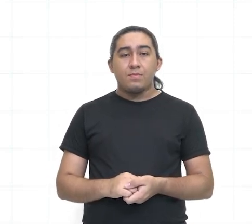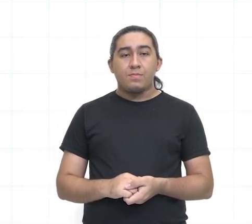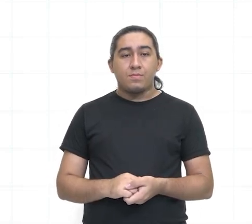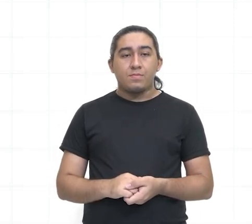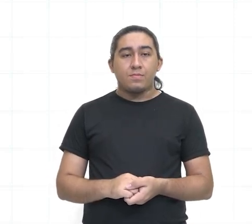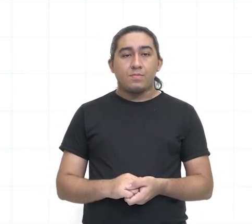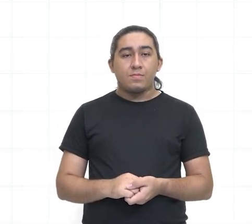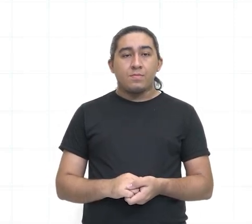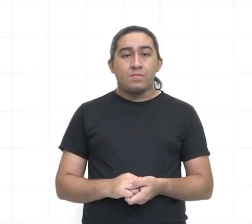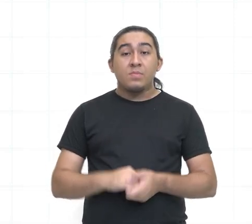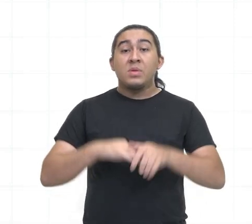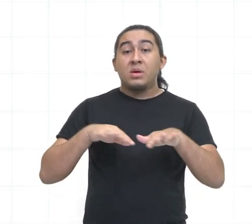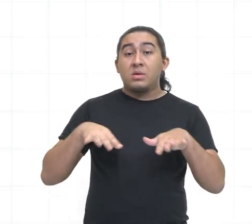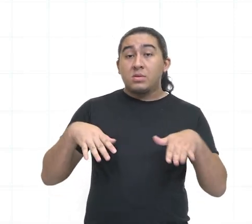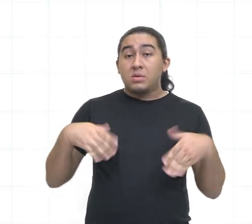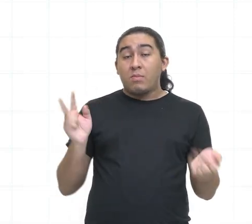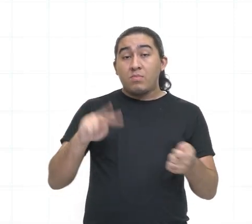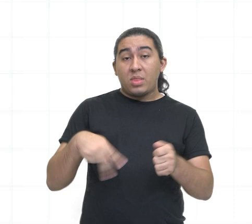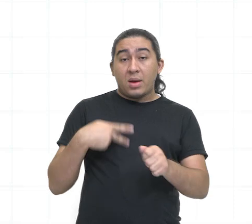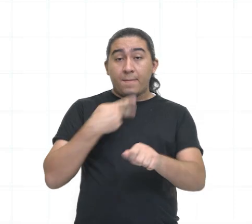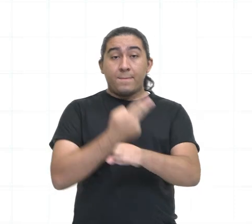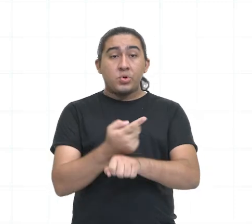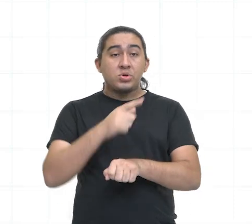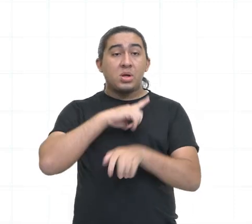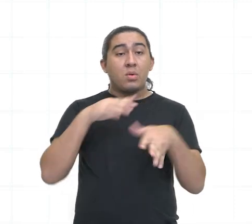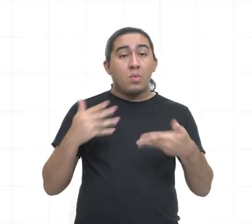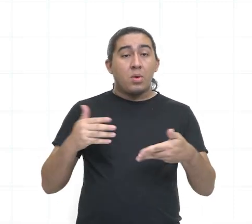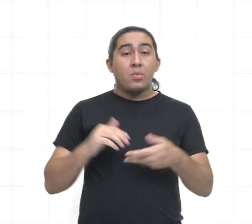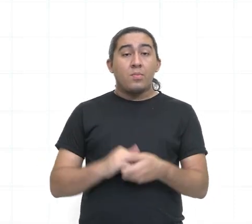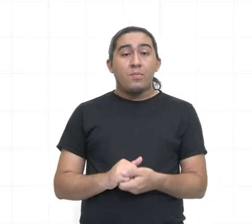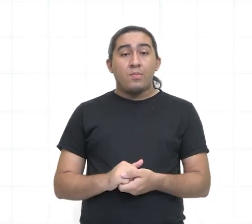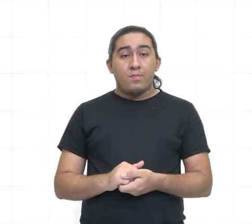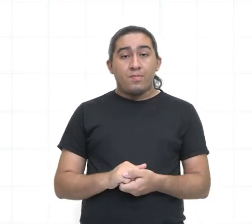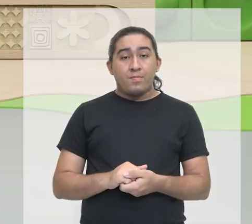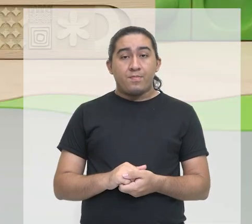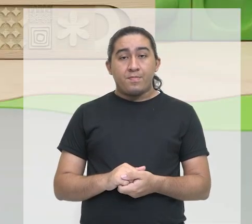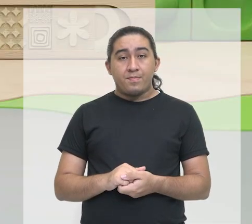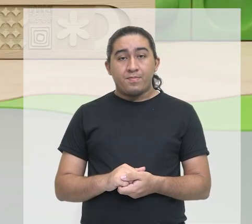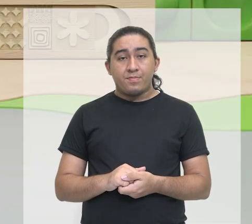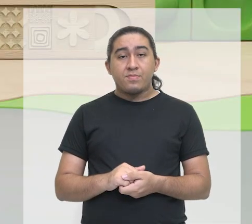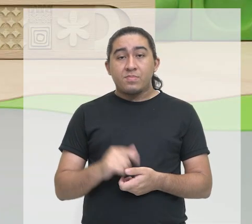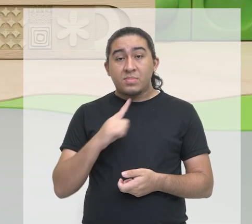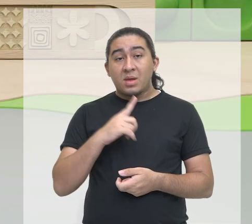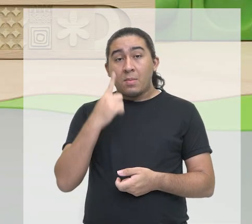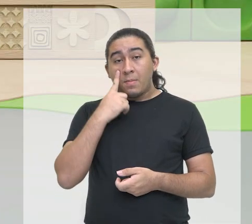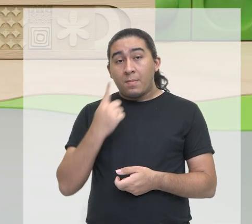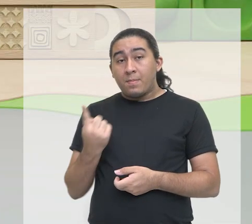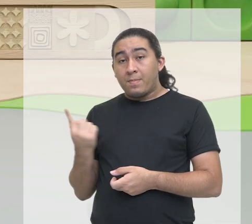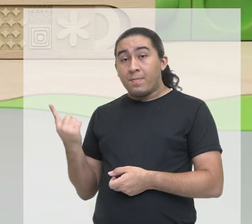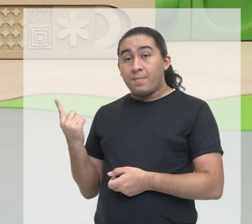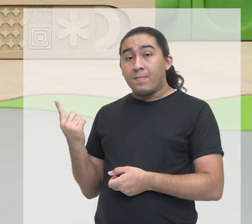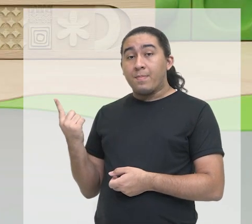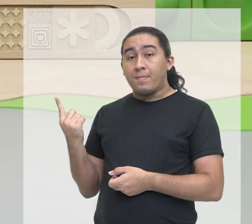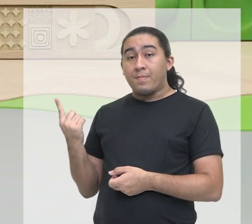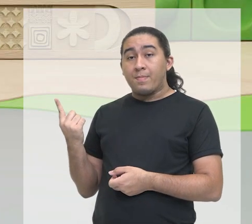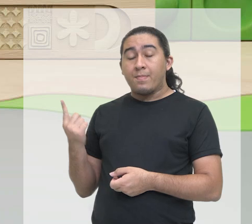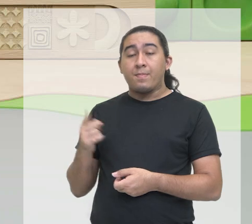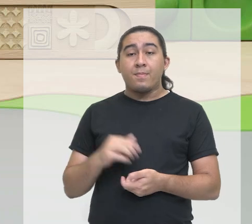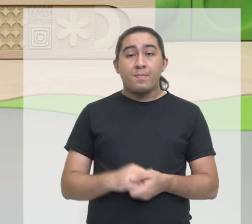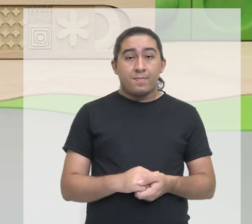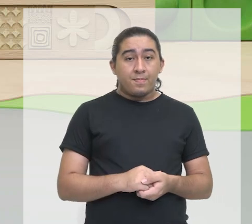dessas estrelas, das anãs marrons, nós temos as estrelas de sequência principal, que são aquelas estrelas que